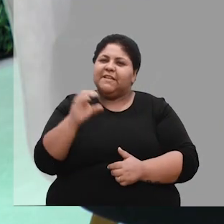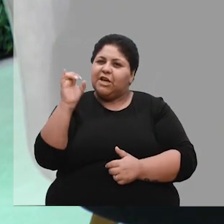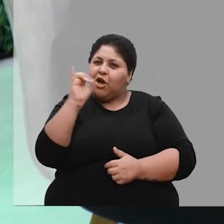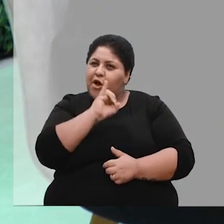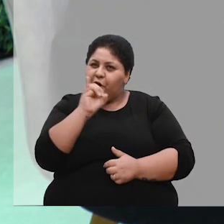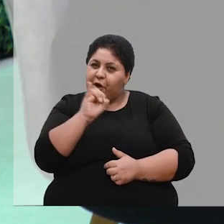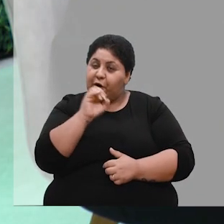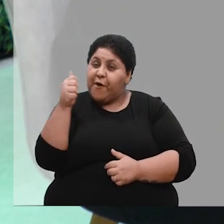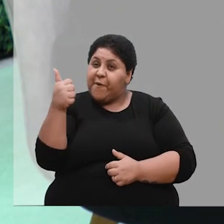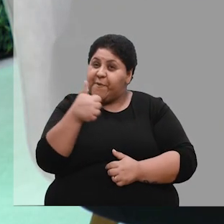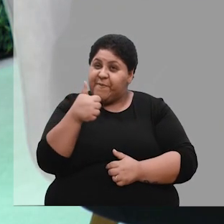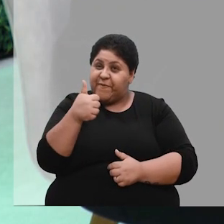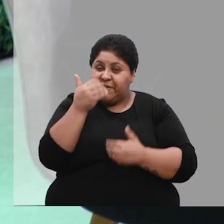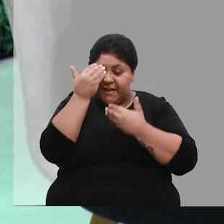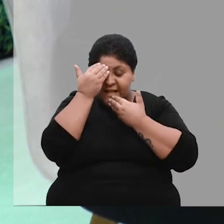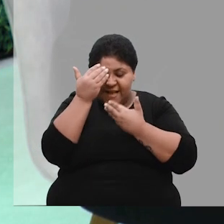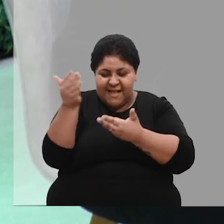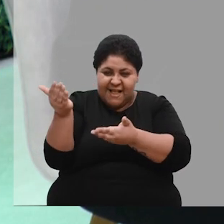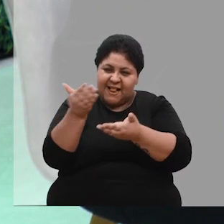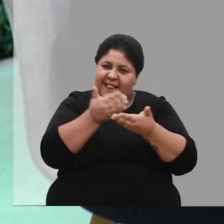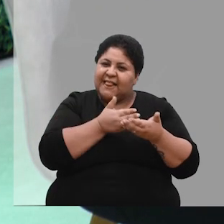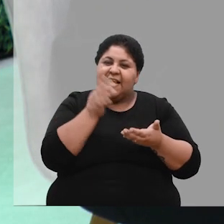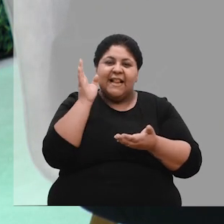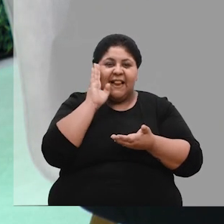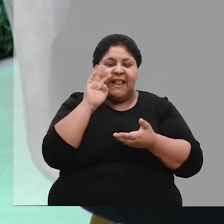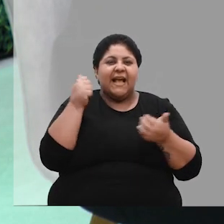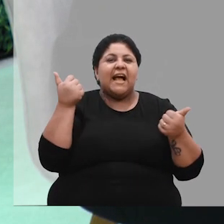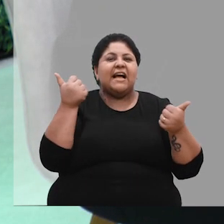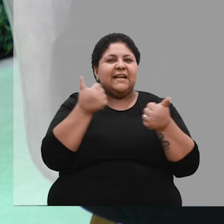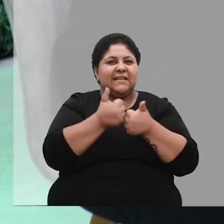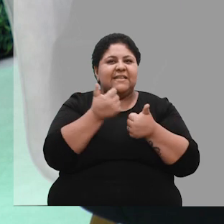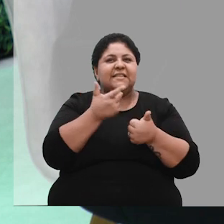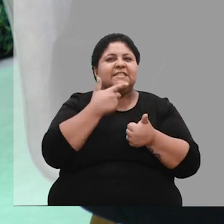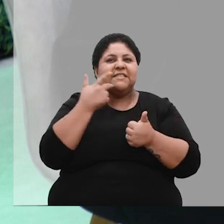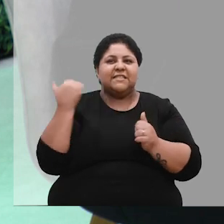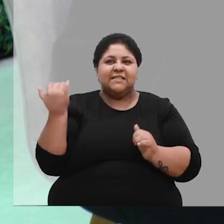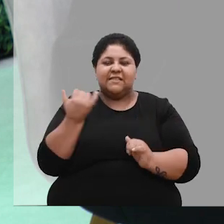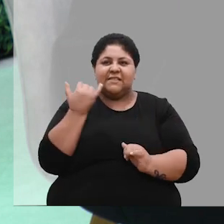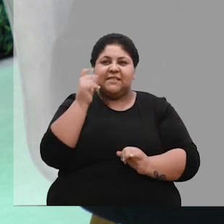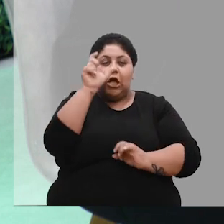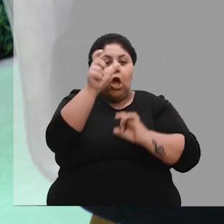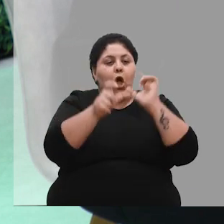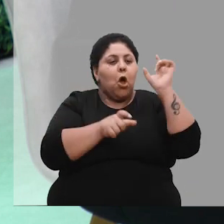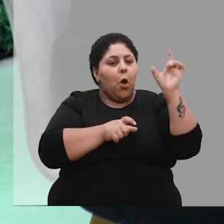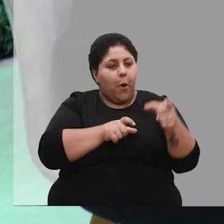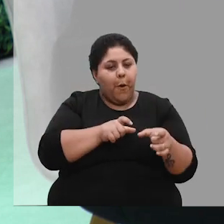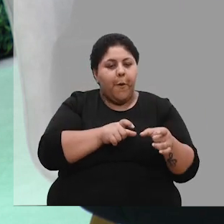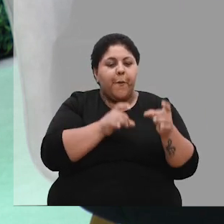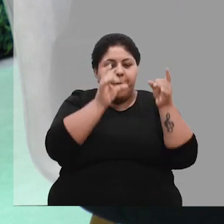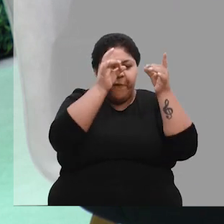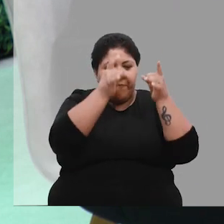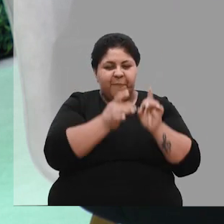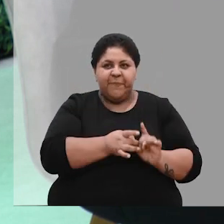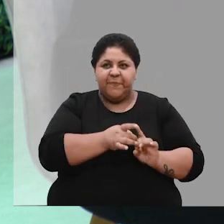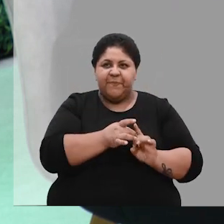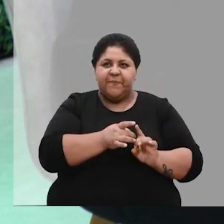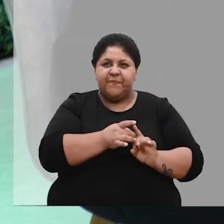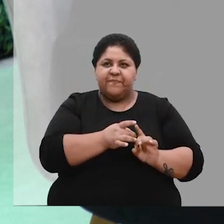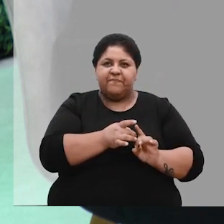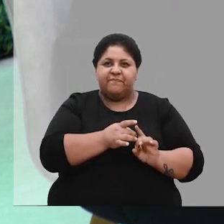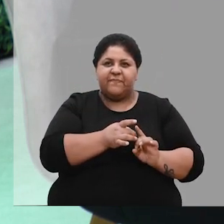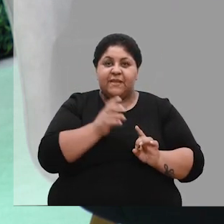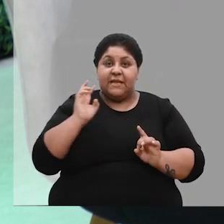Oi, Rafaela, Marisol, Morgana. Primeiro que eu agradeço o convite, é muito legal estar aqui para falar de algo tão importante com pessoas também